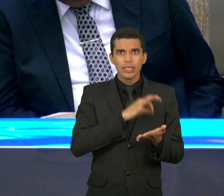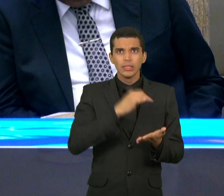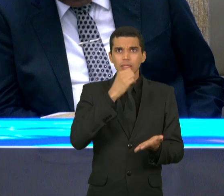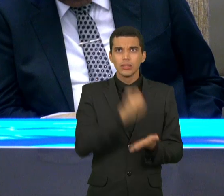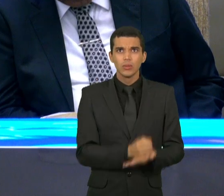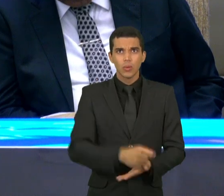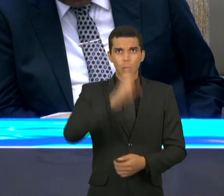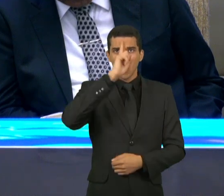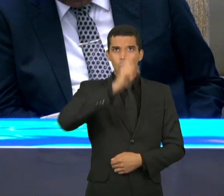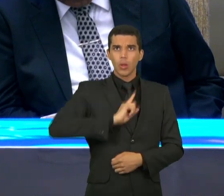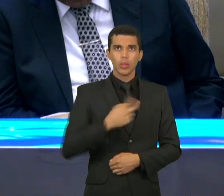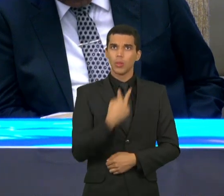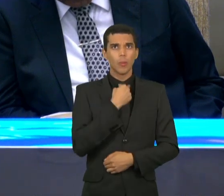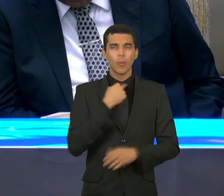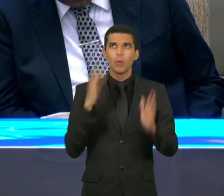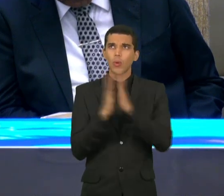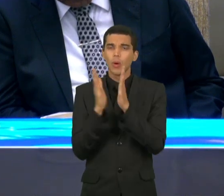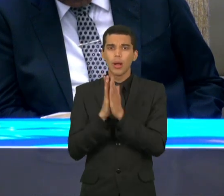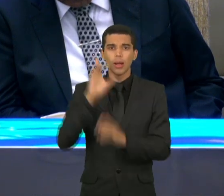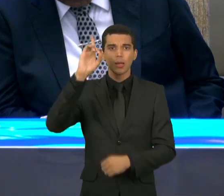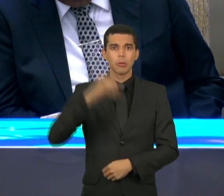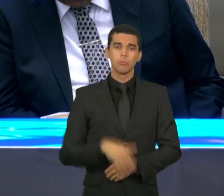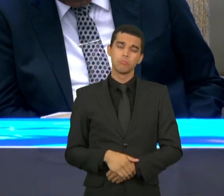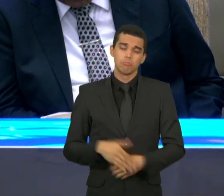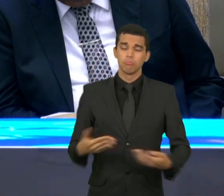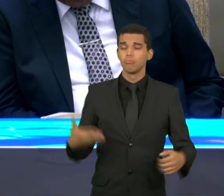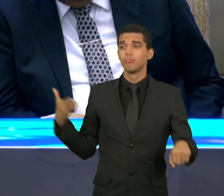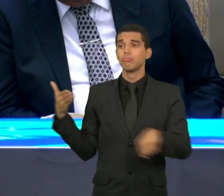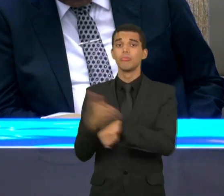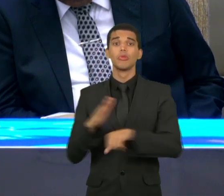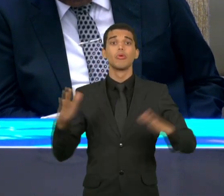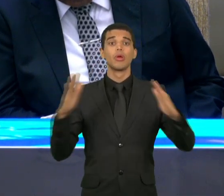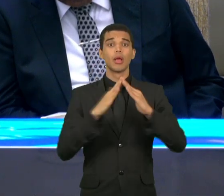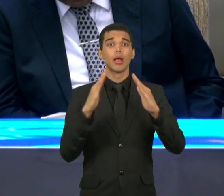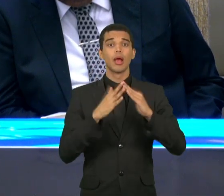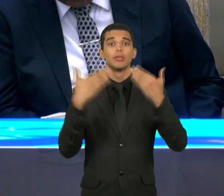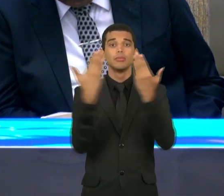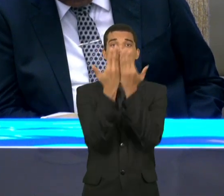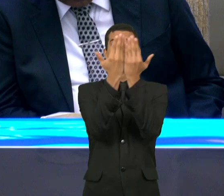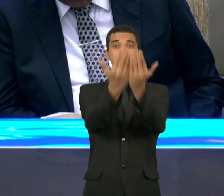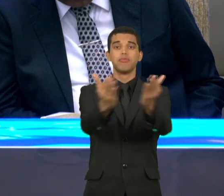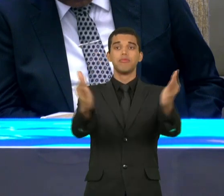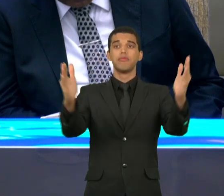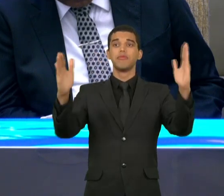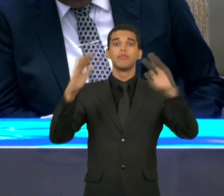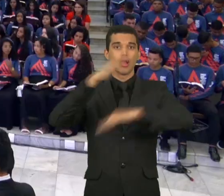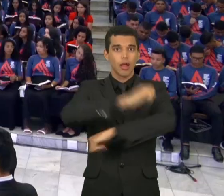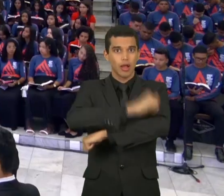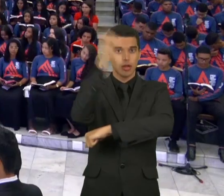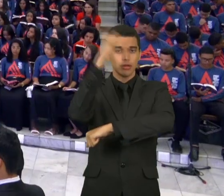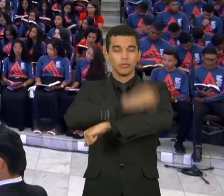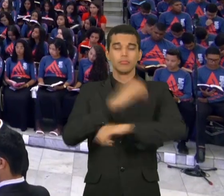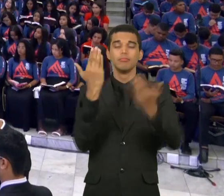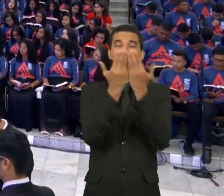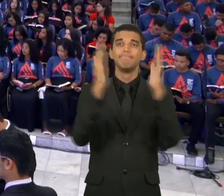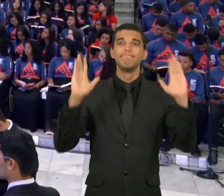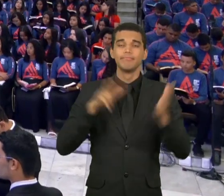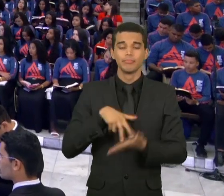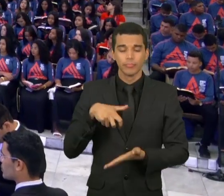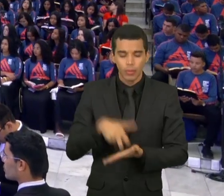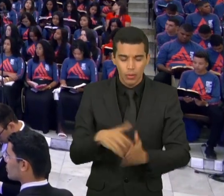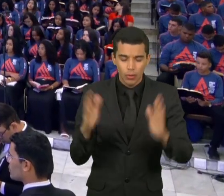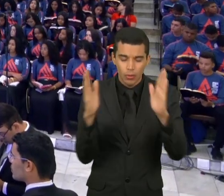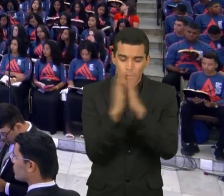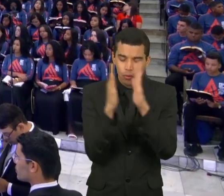vezes ao dia, aberta as janelas do seu quarto da banda de Jerusalém, se punha de joelhos e orava e dava